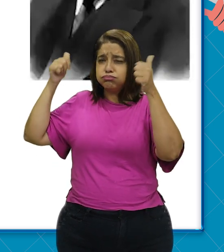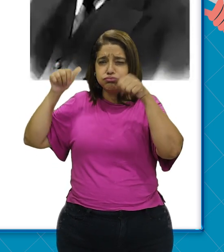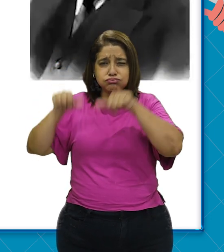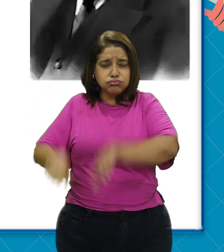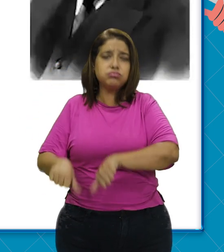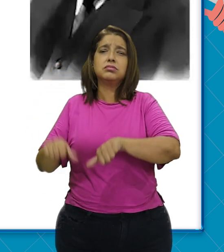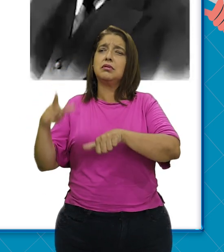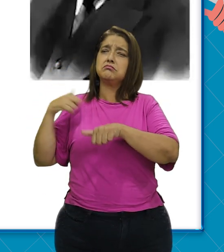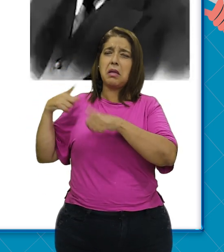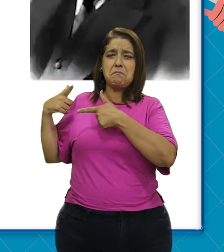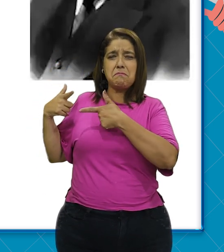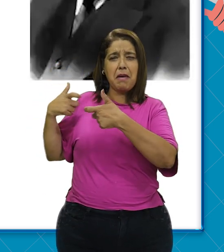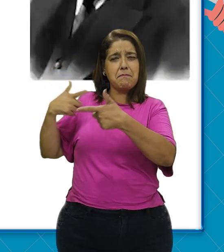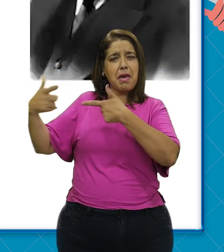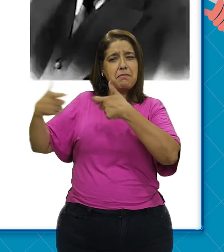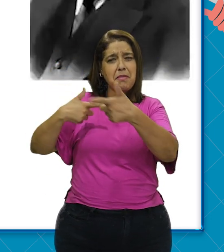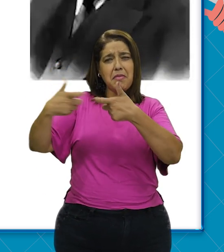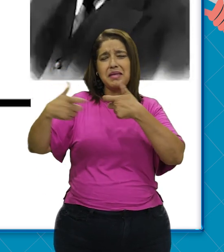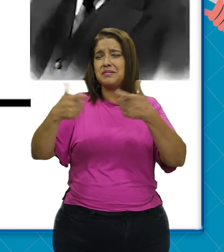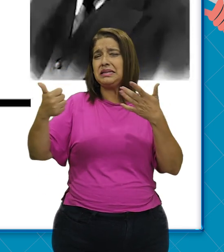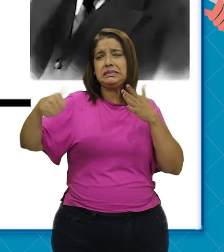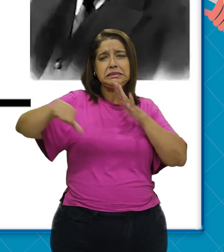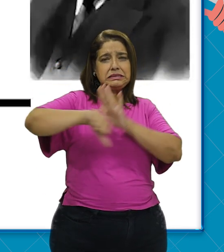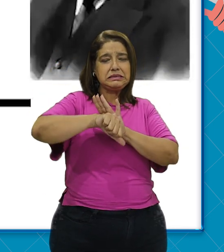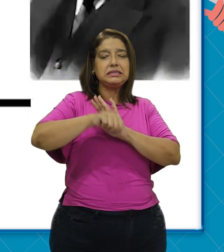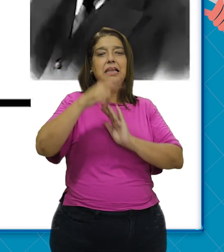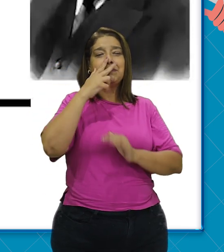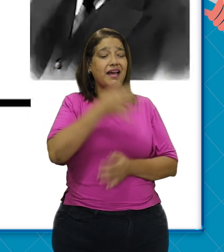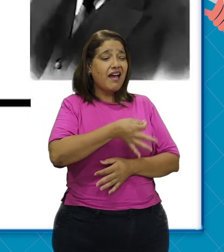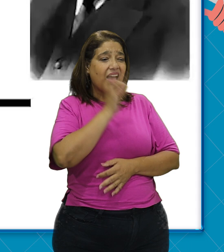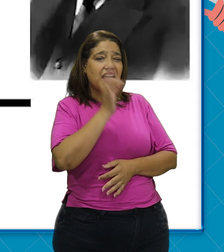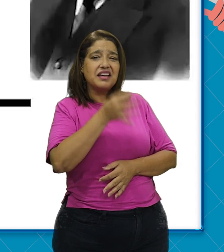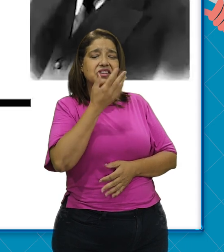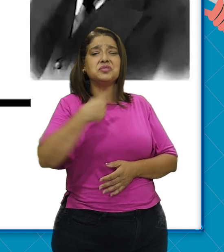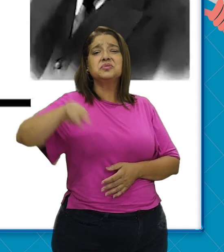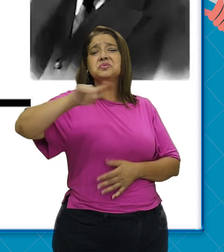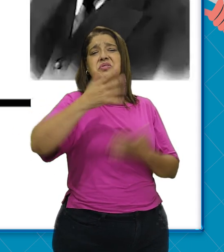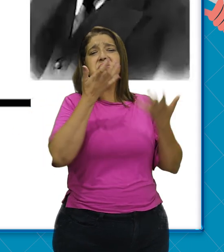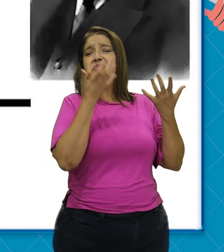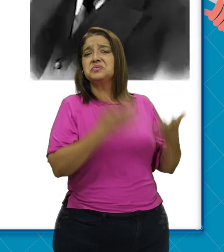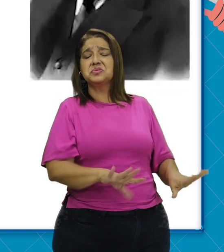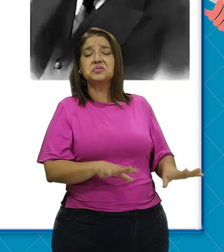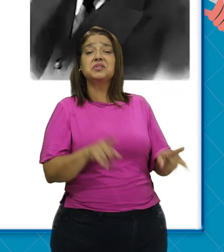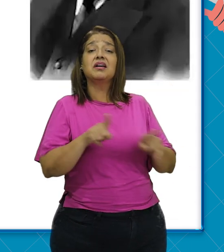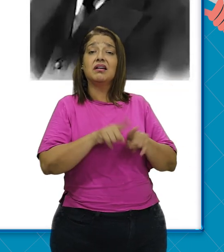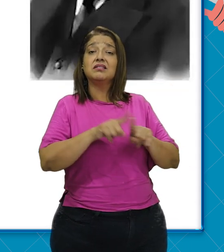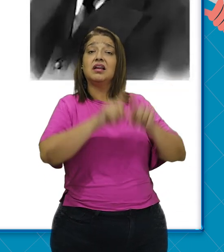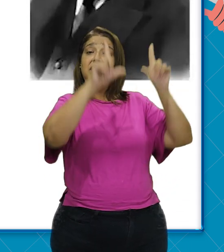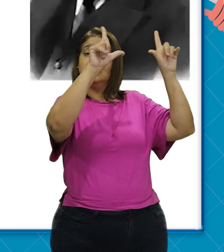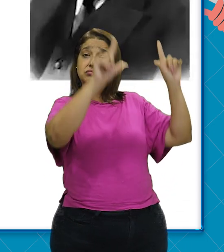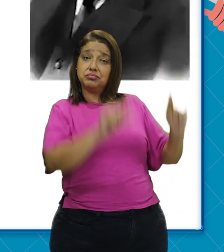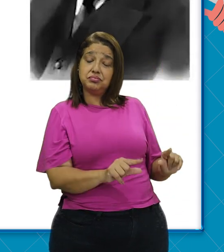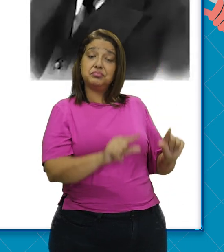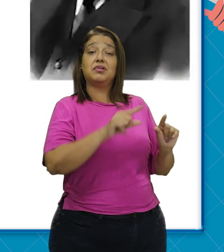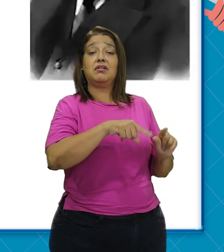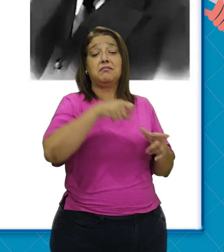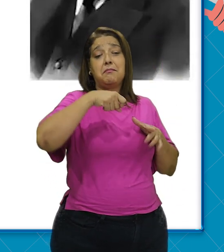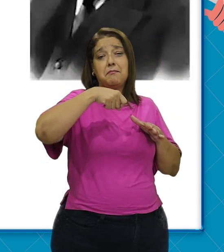esses bombardeios e crises, tomar café era a menor das prioridades, o que diminuiu a exportação do